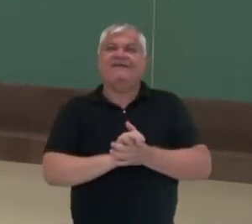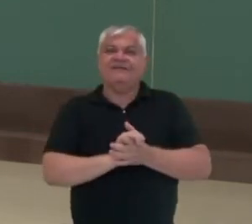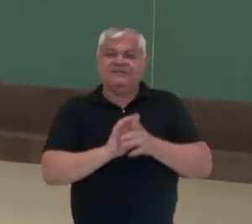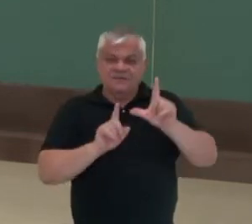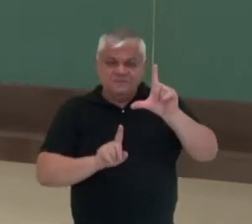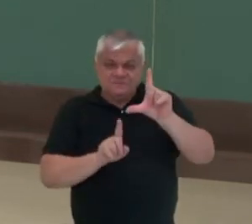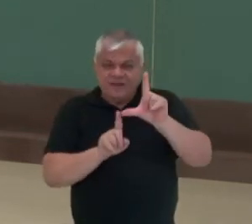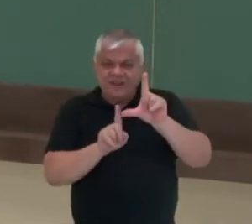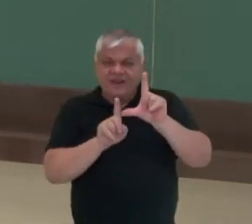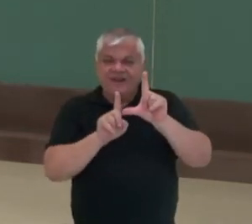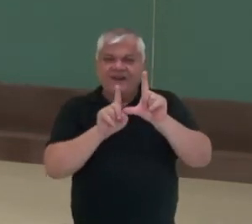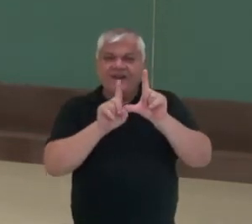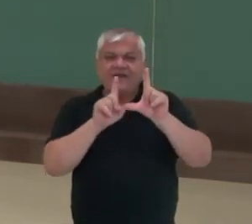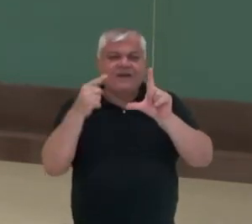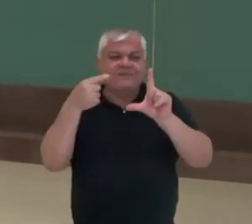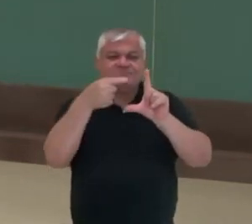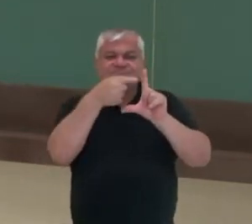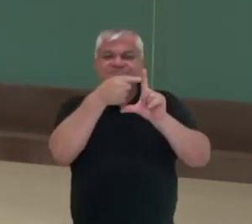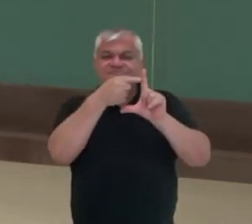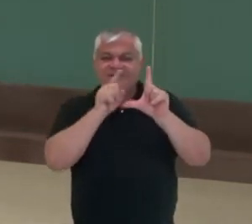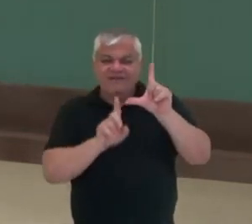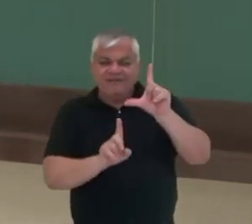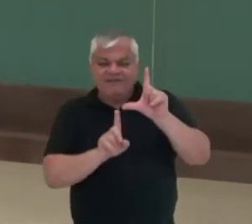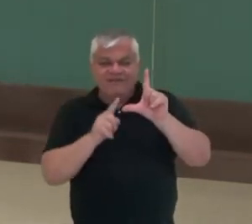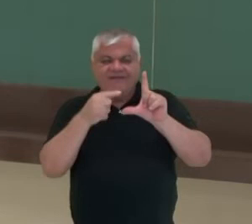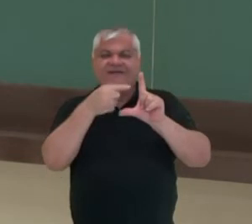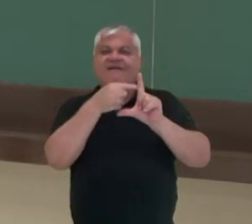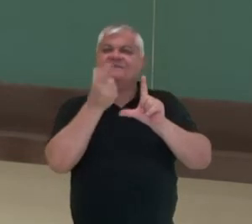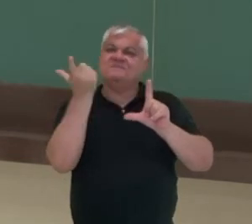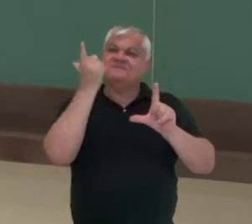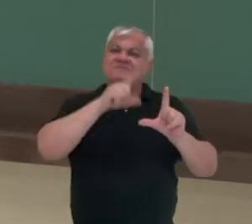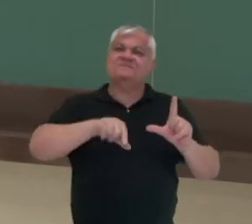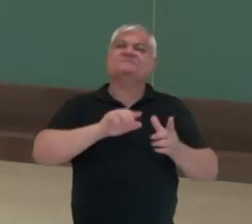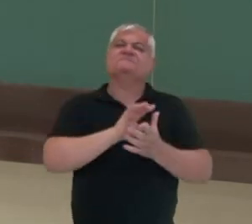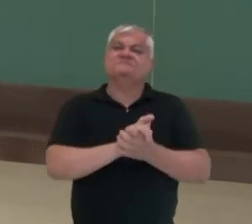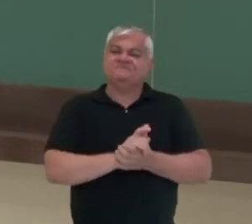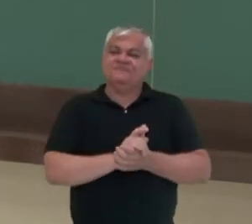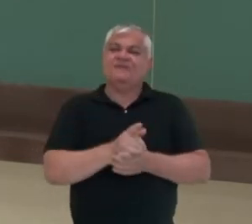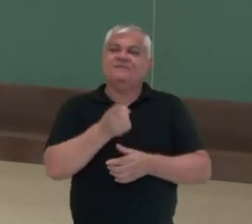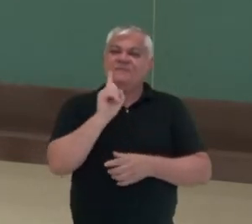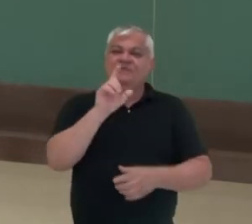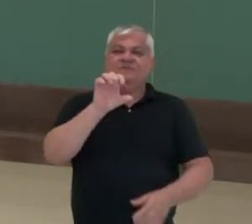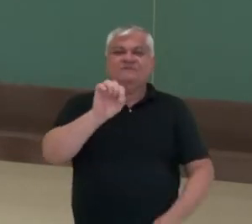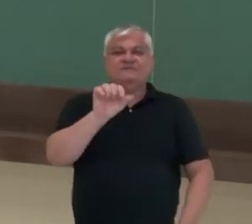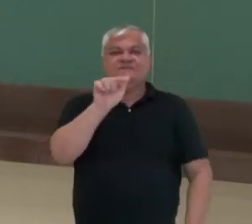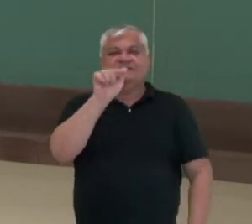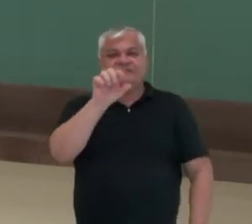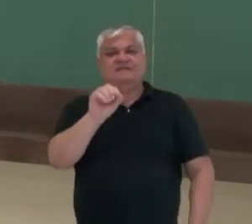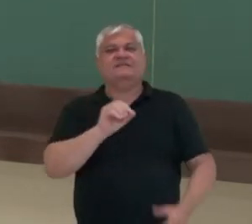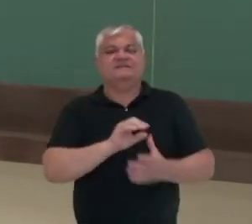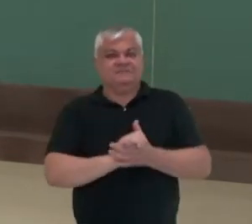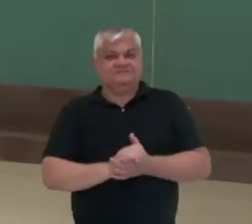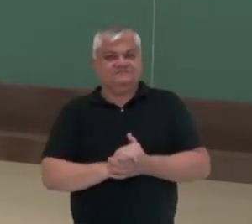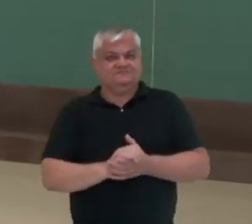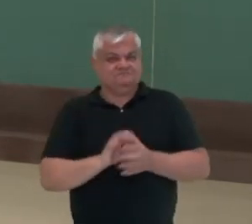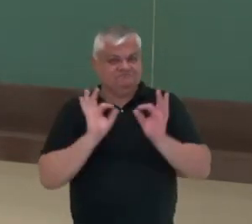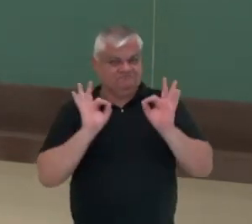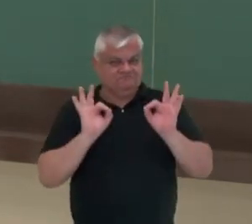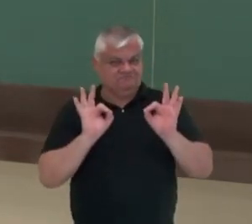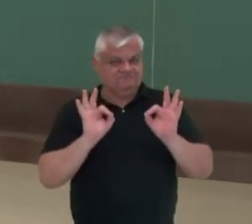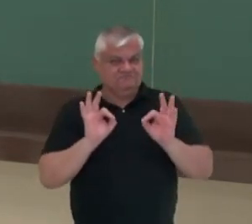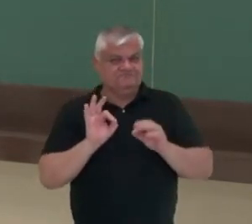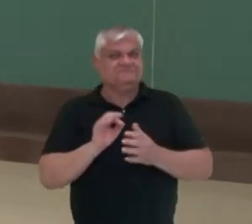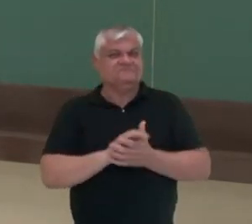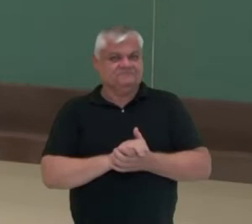ó, essa azulzinha já vai crescendo bastante lá, né? Então foi ali em 1970, comparando com o nosso pontinho ali, tá bom?